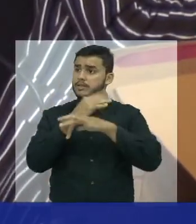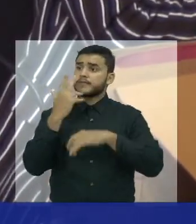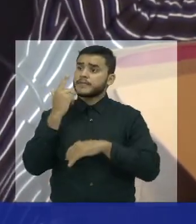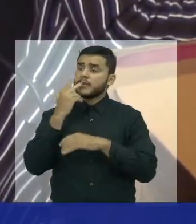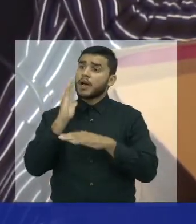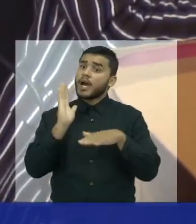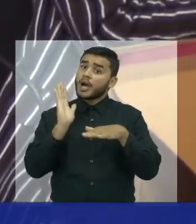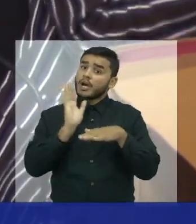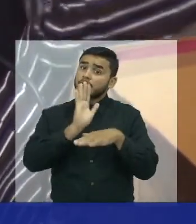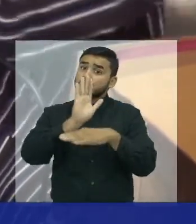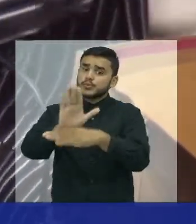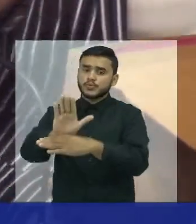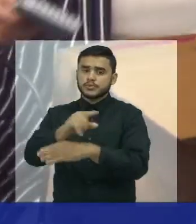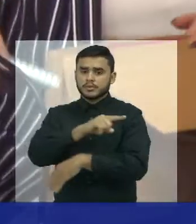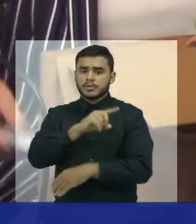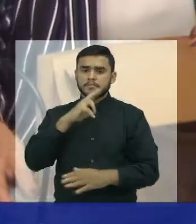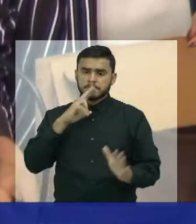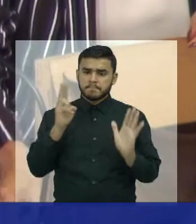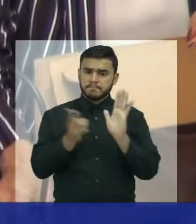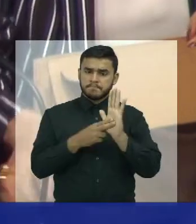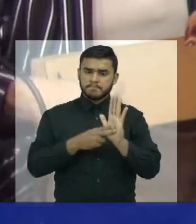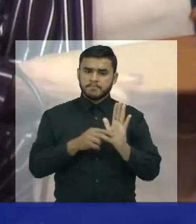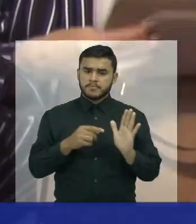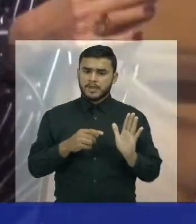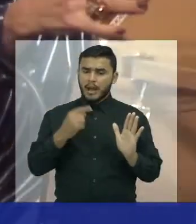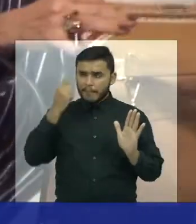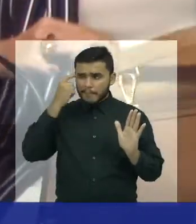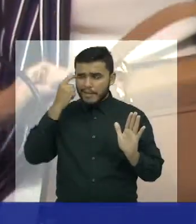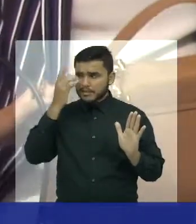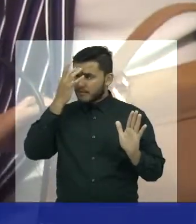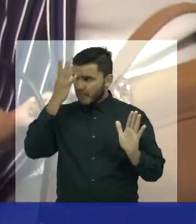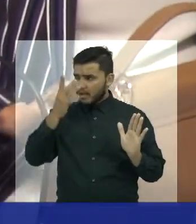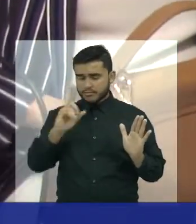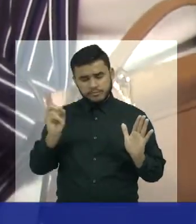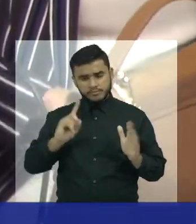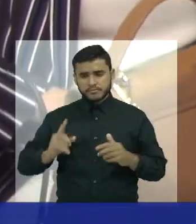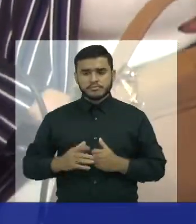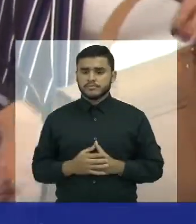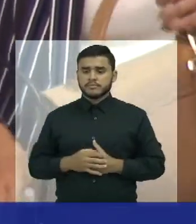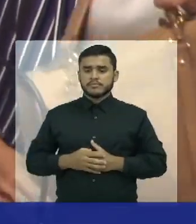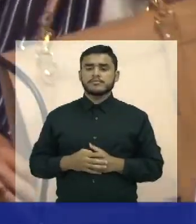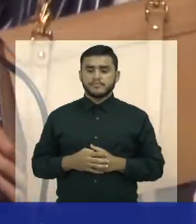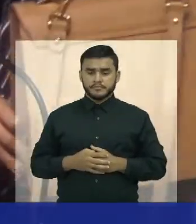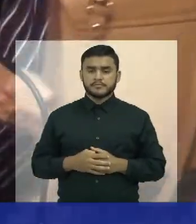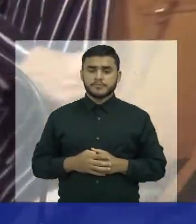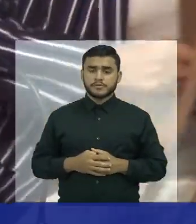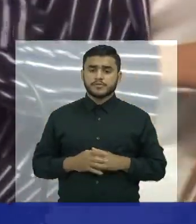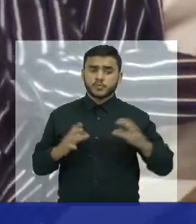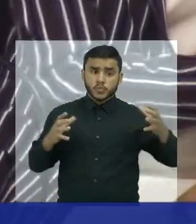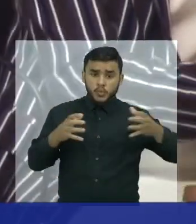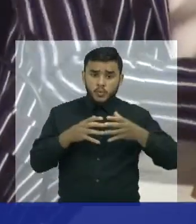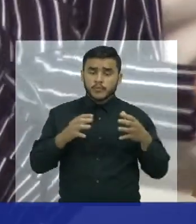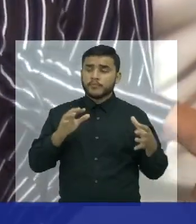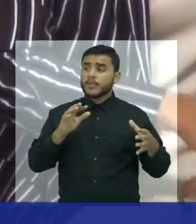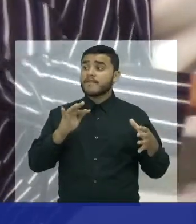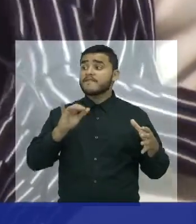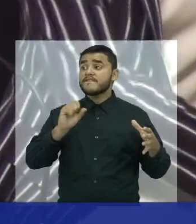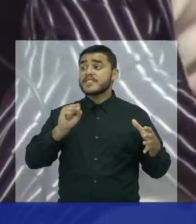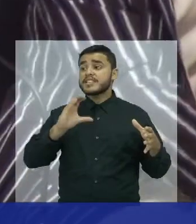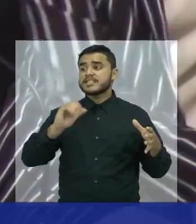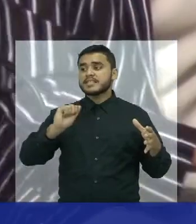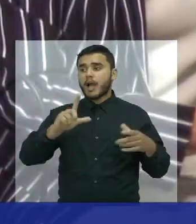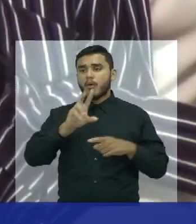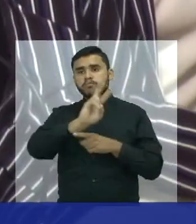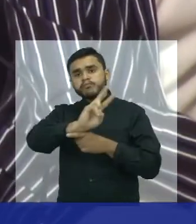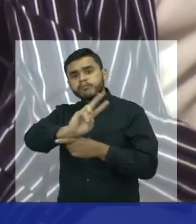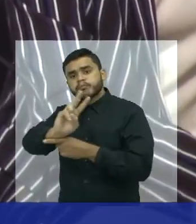tem que impor uma penalidade, e isso nunca é fácil. E nós trabalhamos com o fiscal, fazemos capacitações